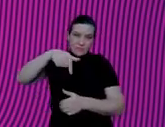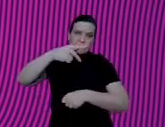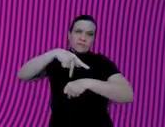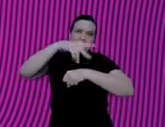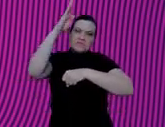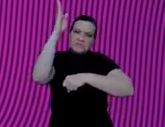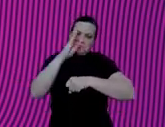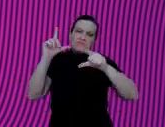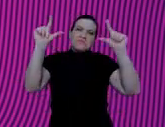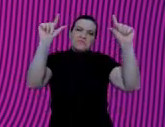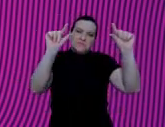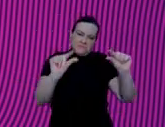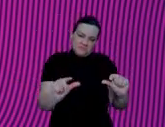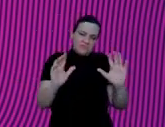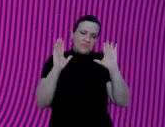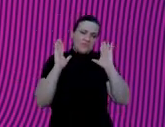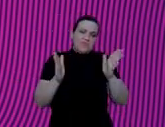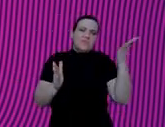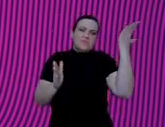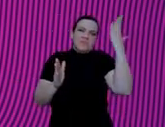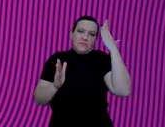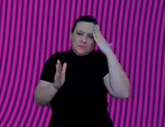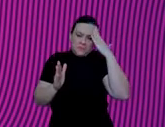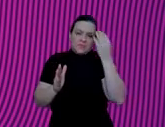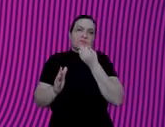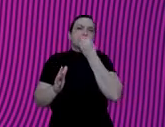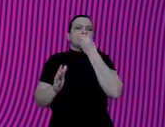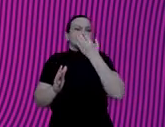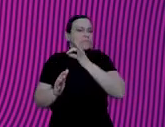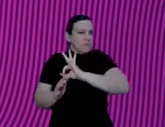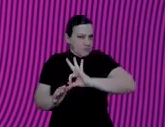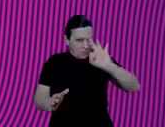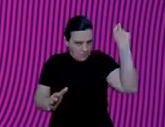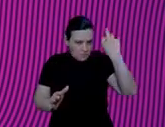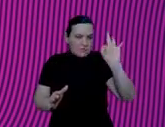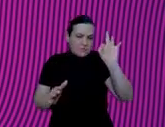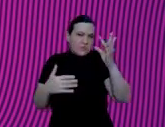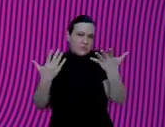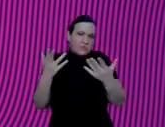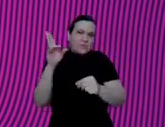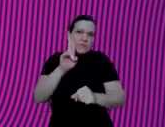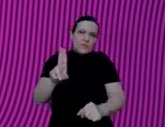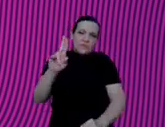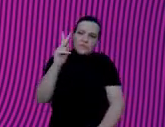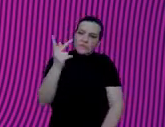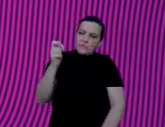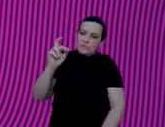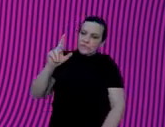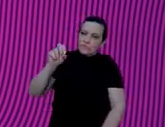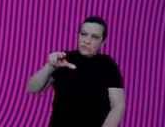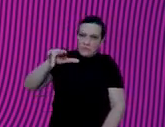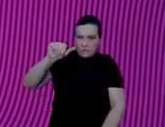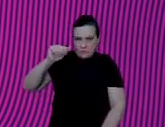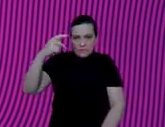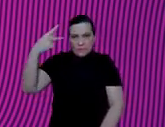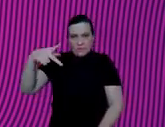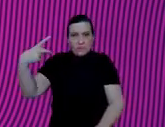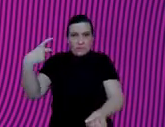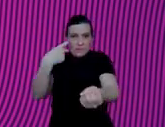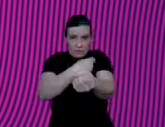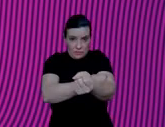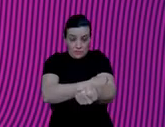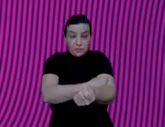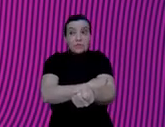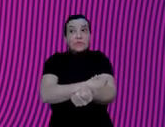disso, não há, felizmente, né, relevância no uso da heroína injetável no Brasil, mas que os